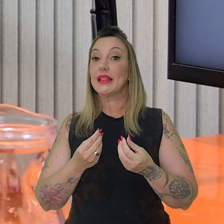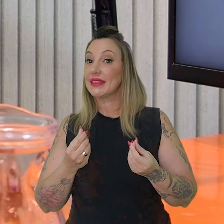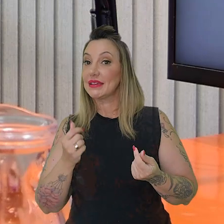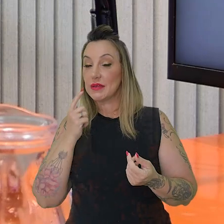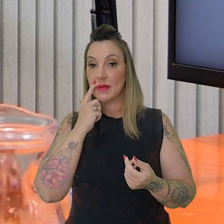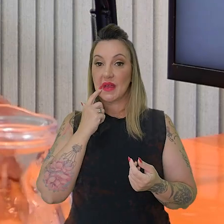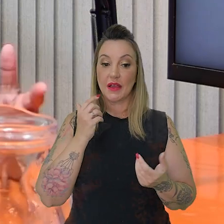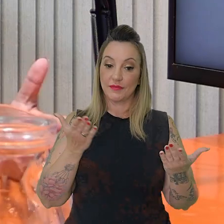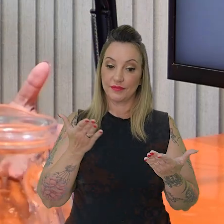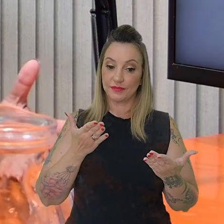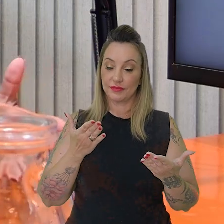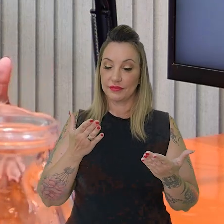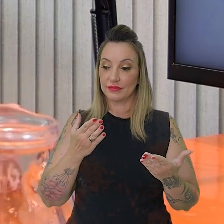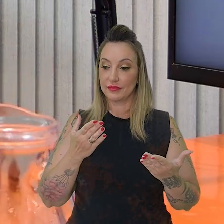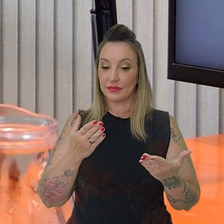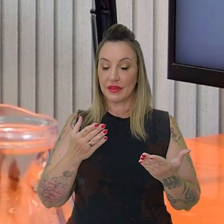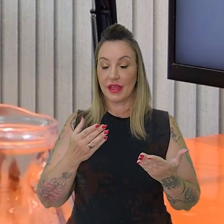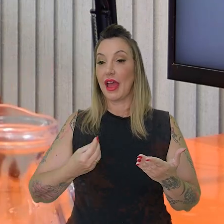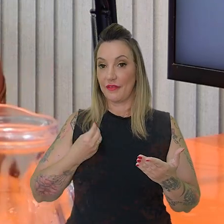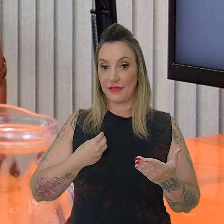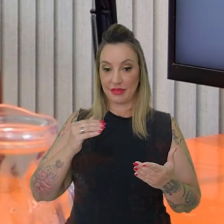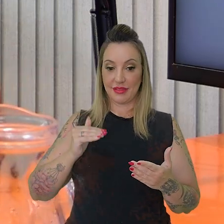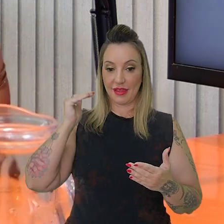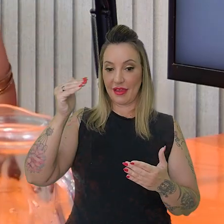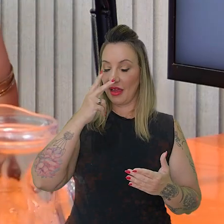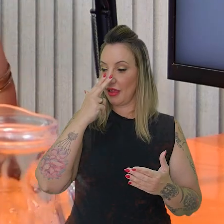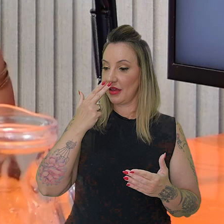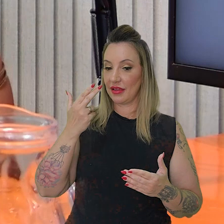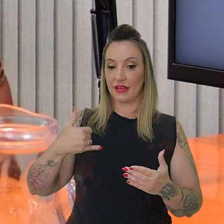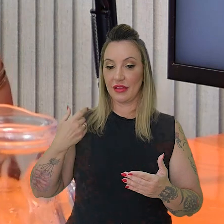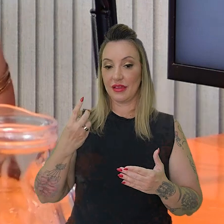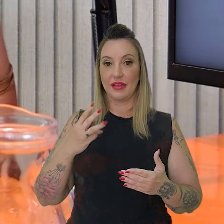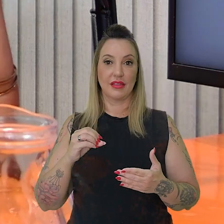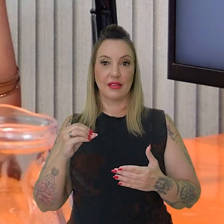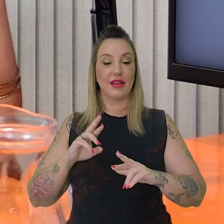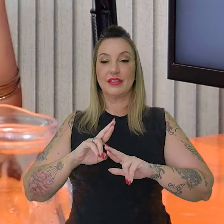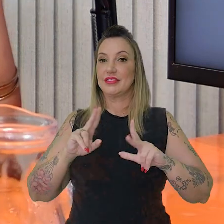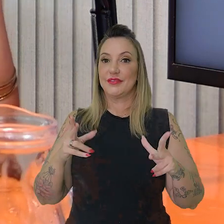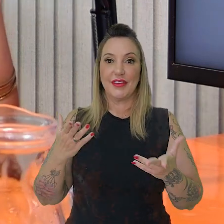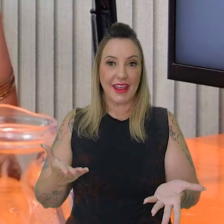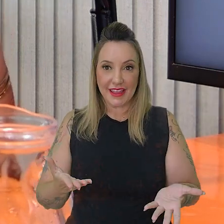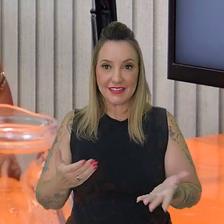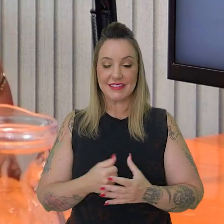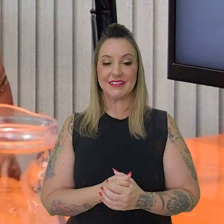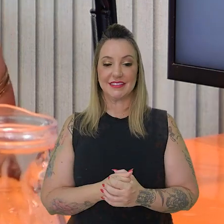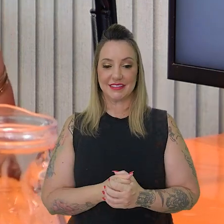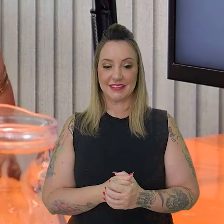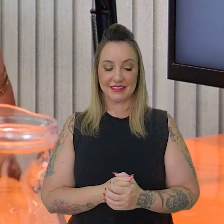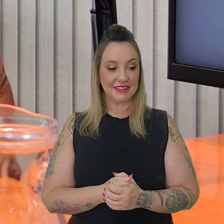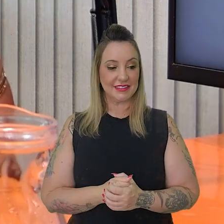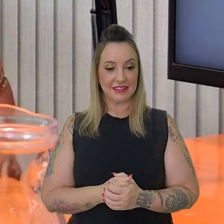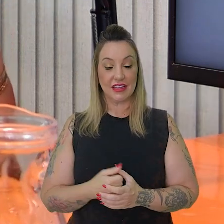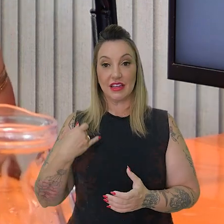uhum hoje validando a vida adulta né eu falo assim gente como eu queria est aos 30 totalmente diferente é a gente